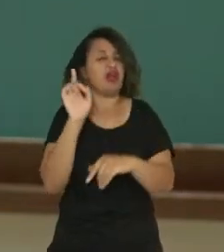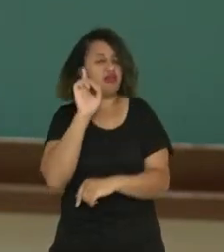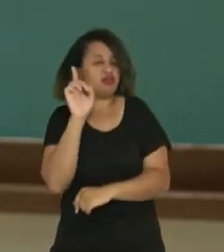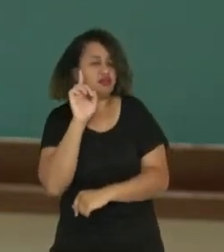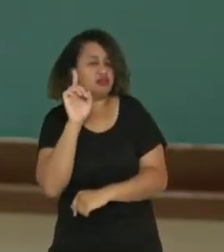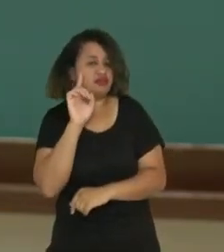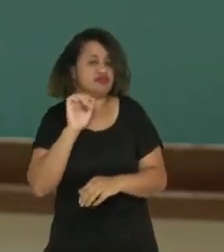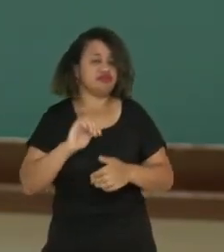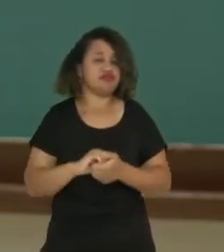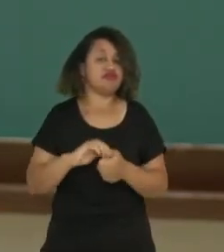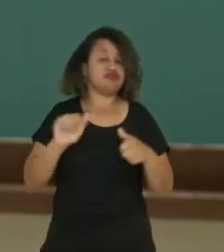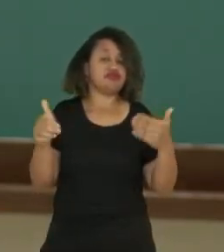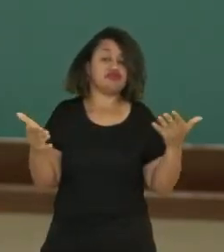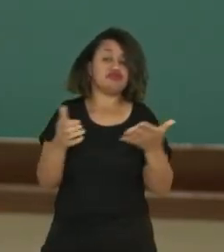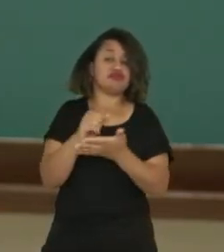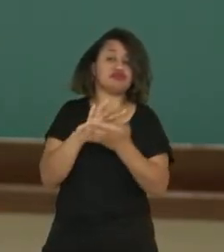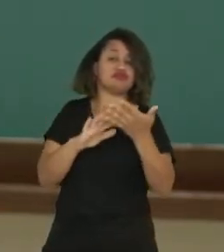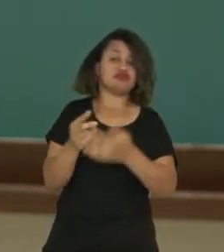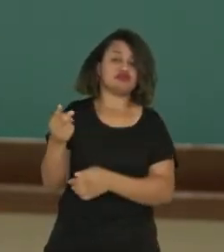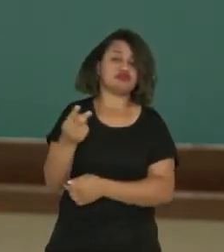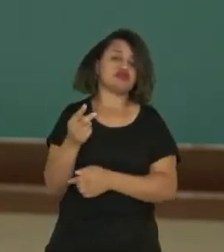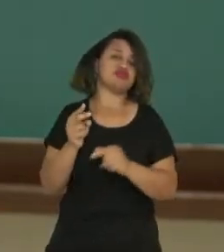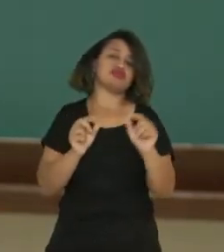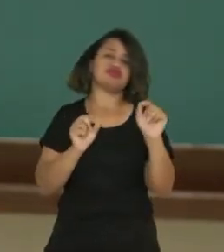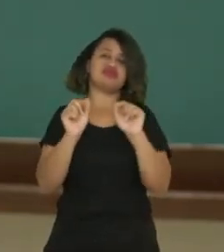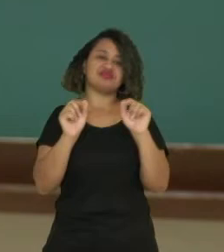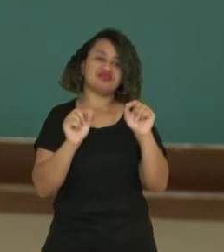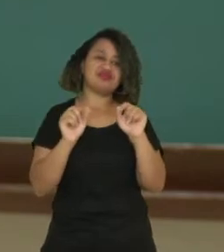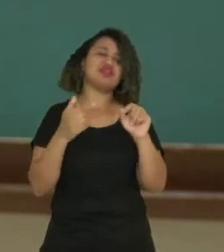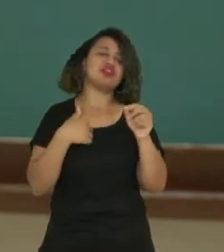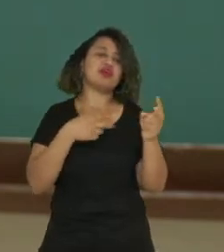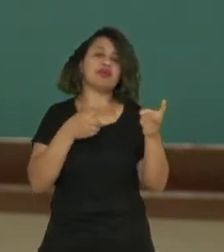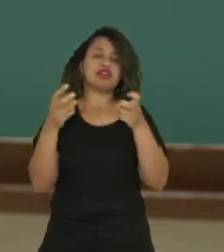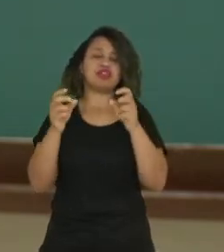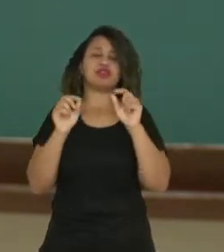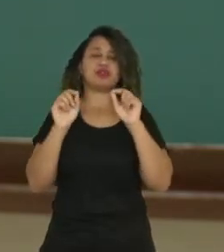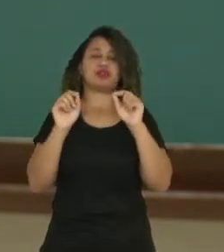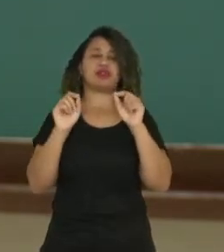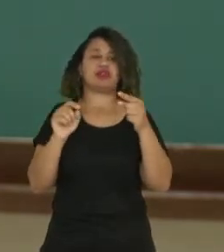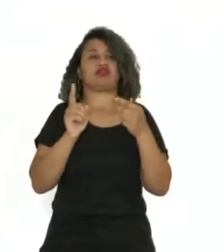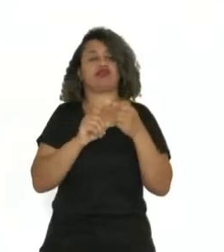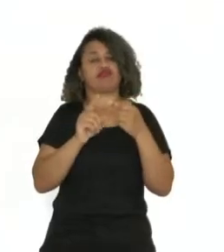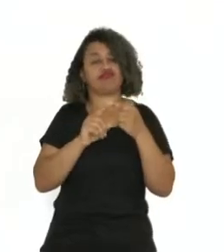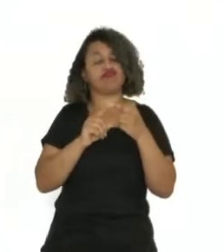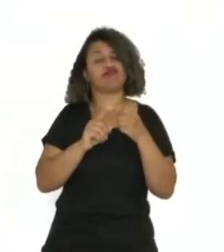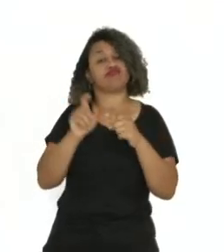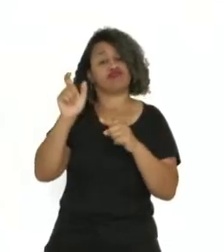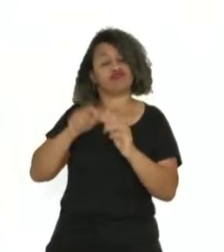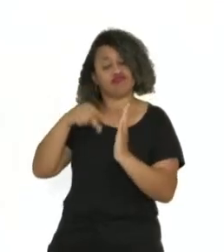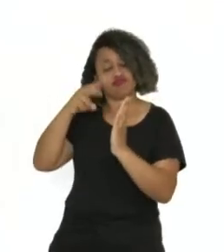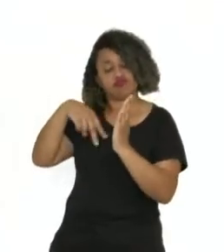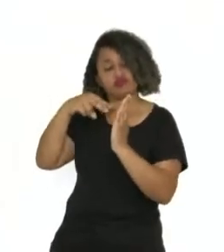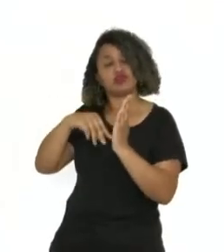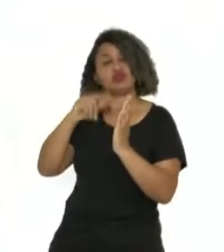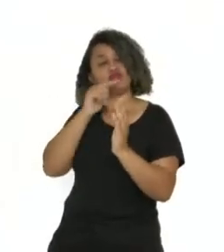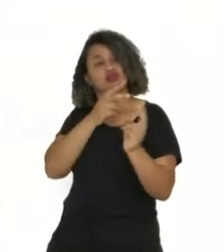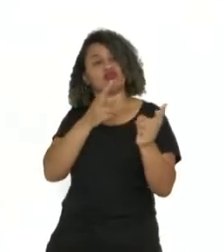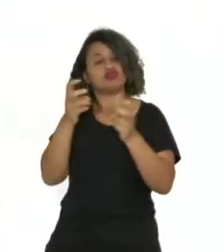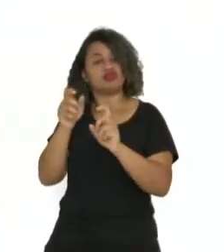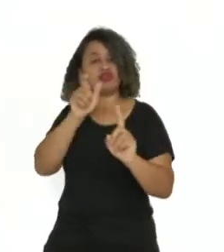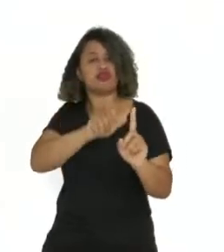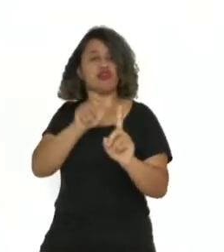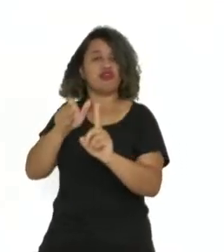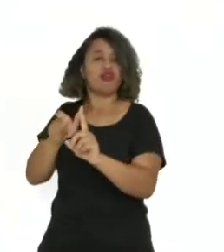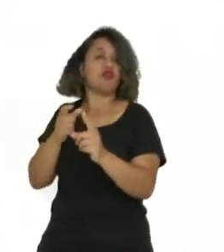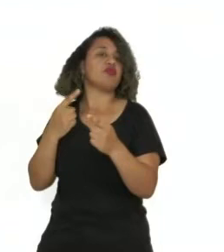E chegamos com isso à atividade 2. Repare bem. O leitor pode identificar as